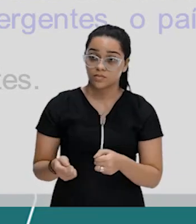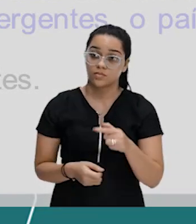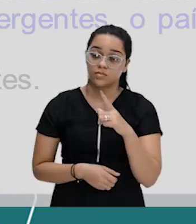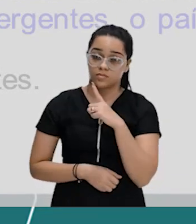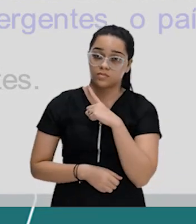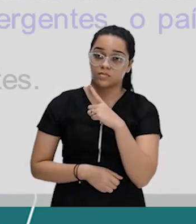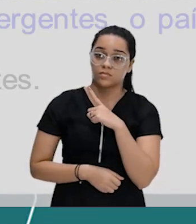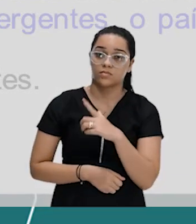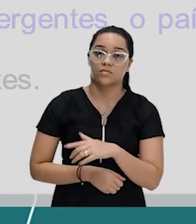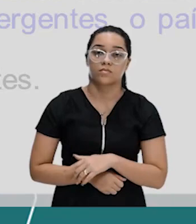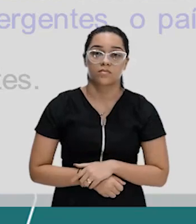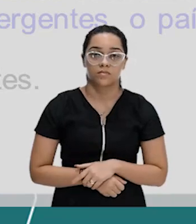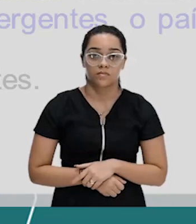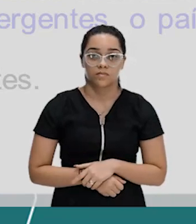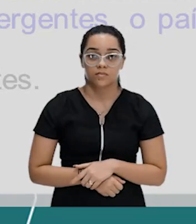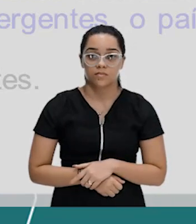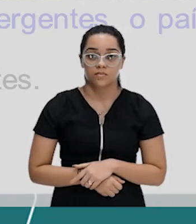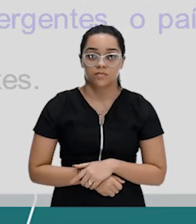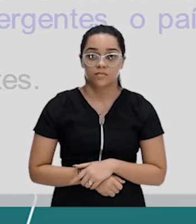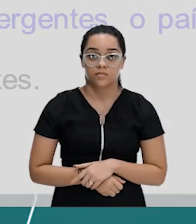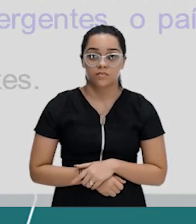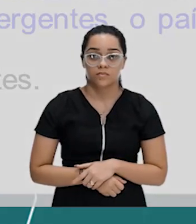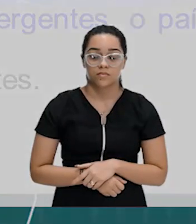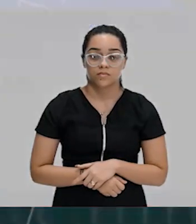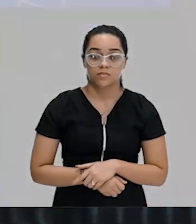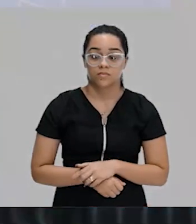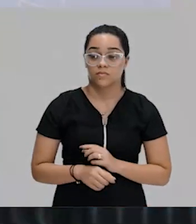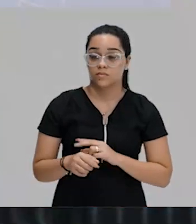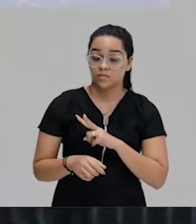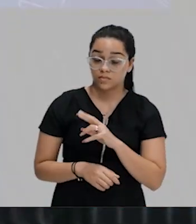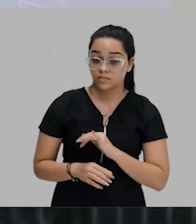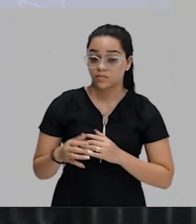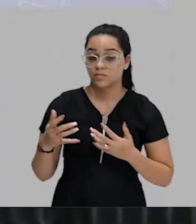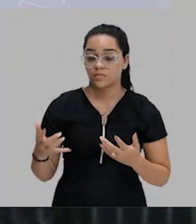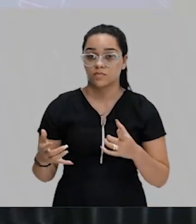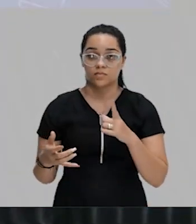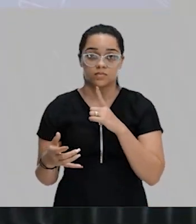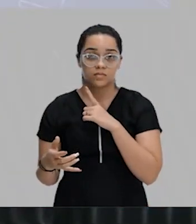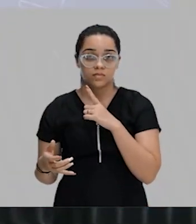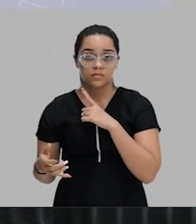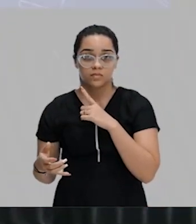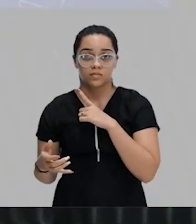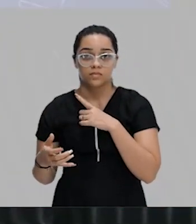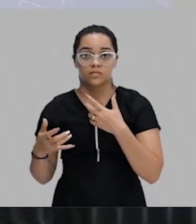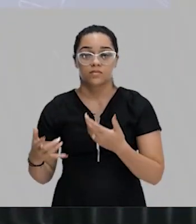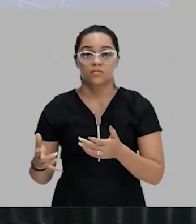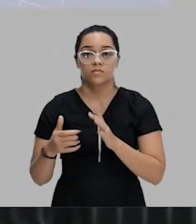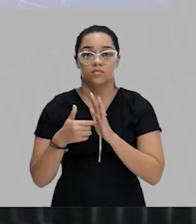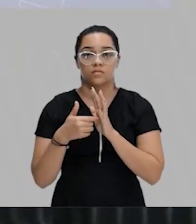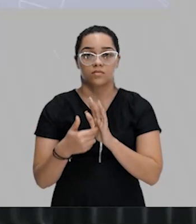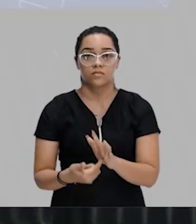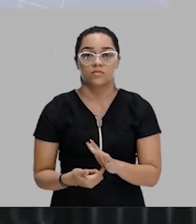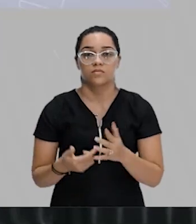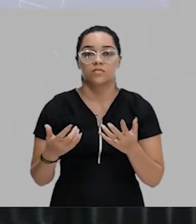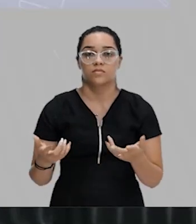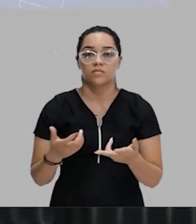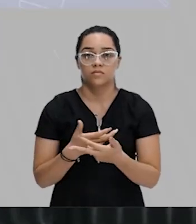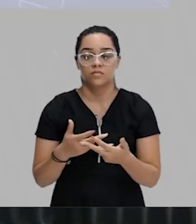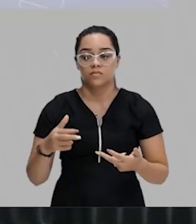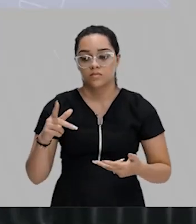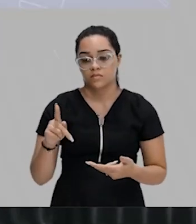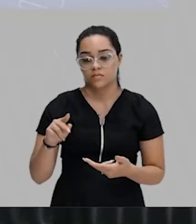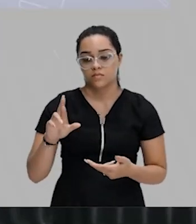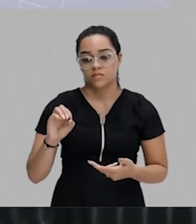estável. Uma economia mundial que, de certa forma, ela venha apresentando